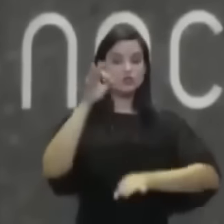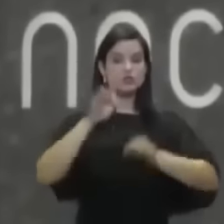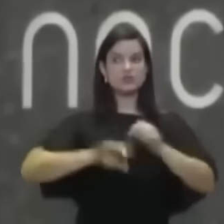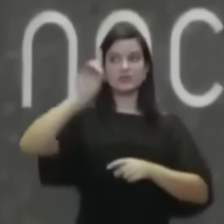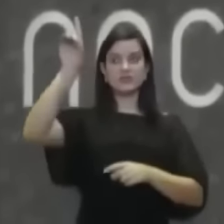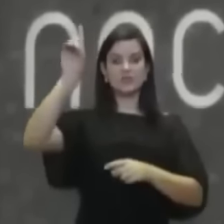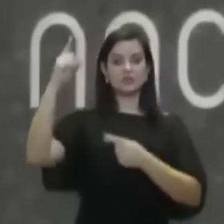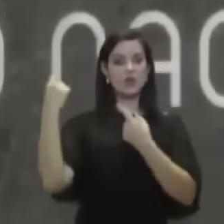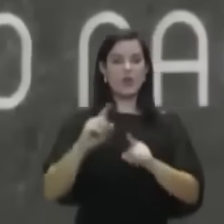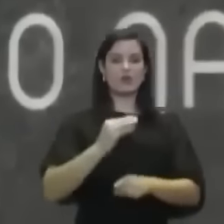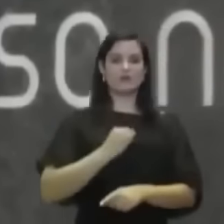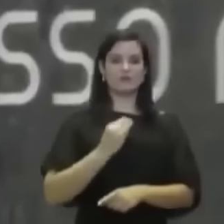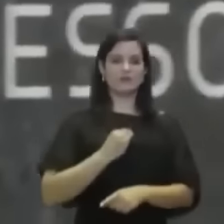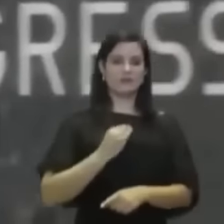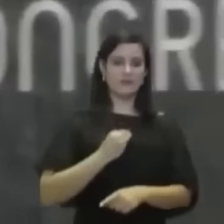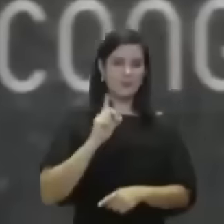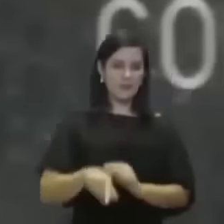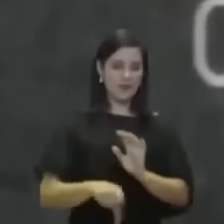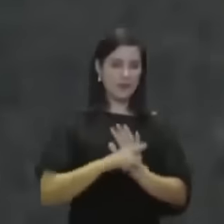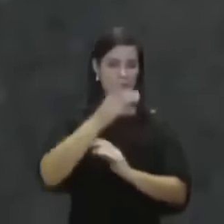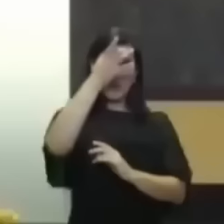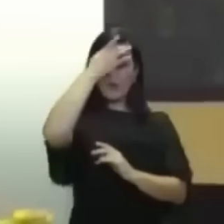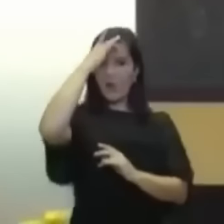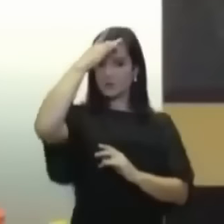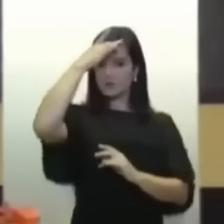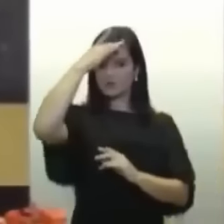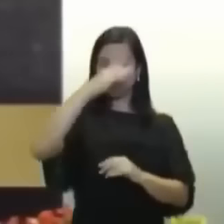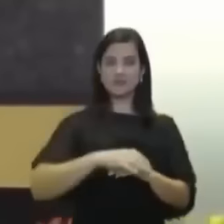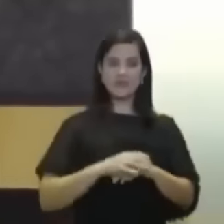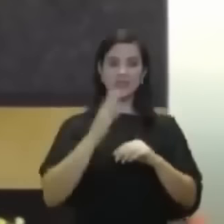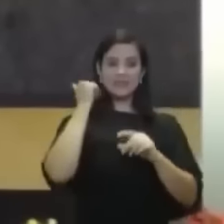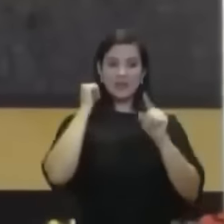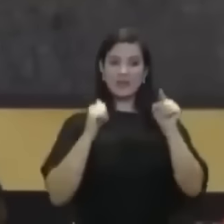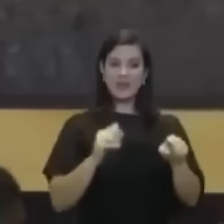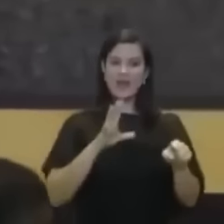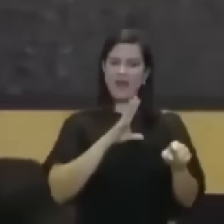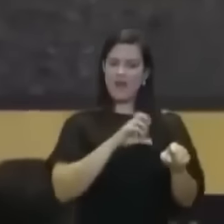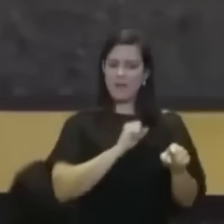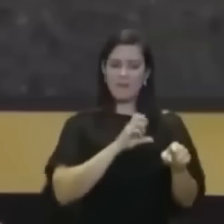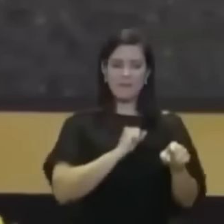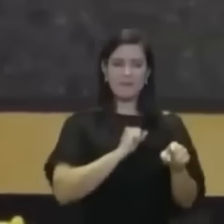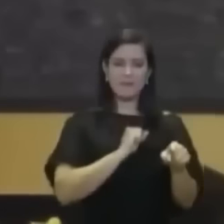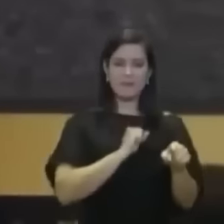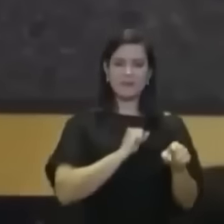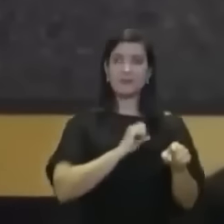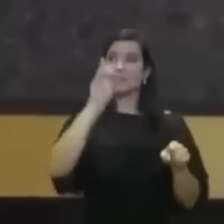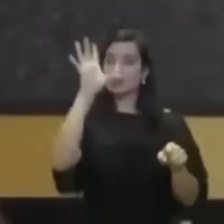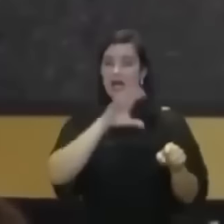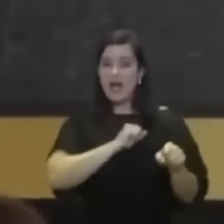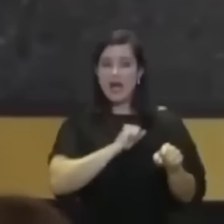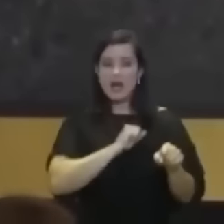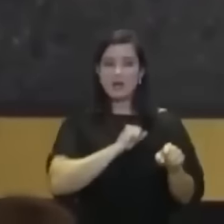pecado. Este cálice era a consciência de que, sendo ele o amado do Pai, gritaria daquela cruz: Deus